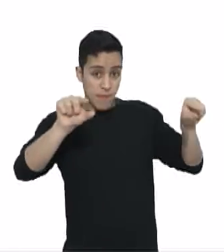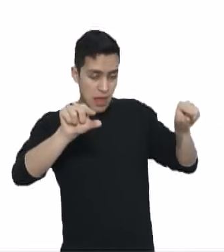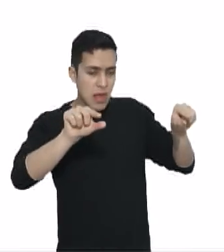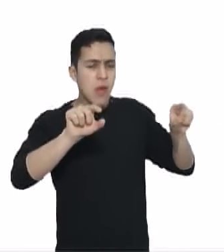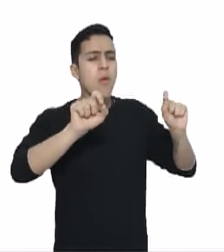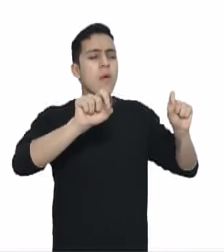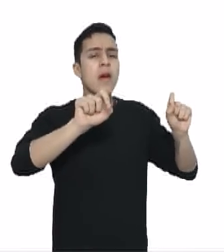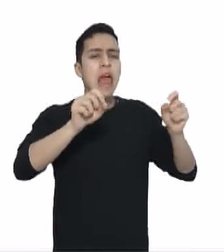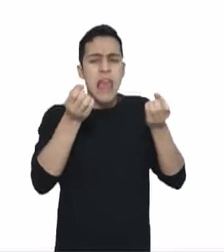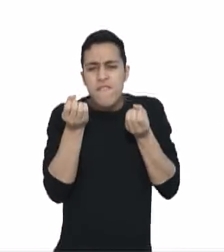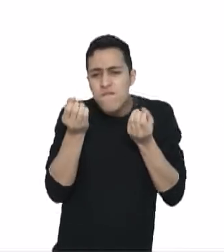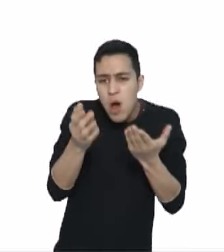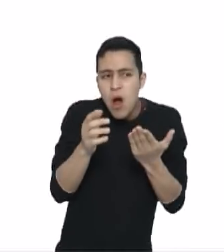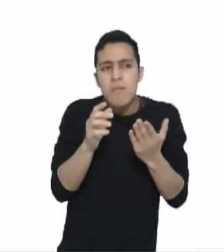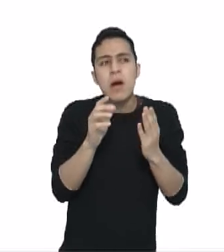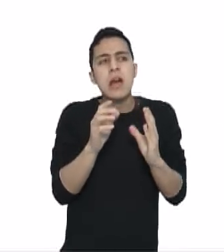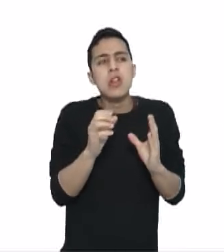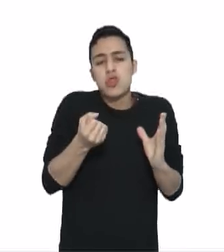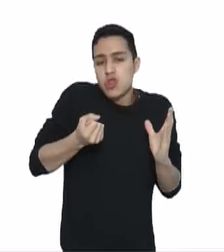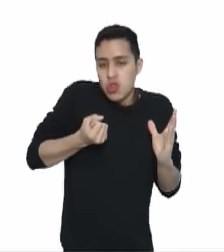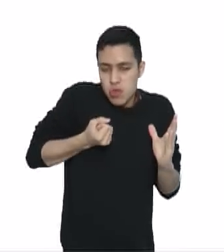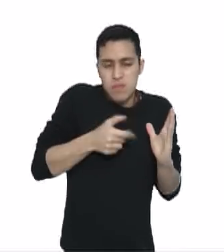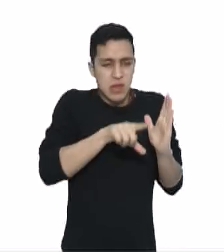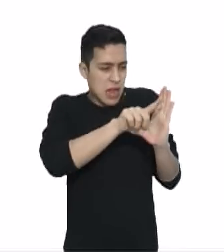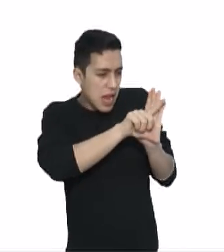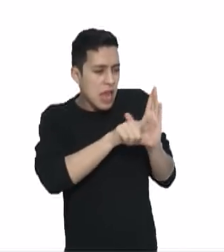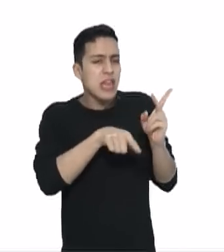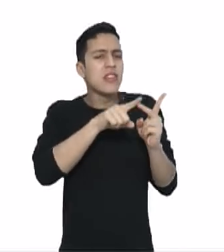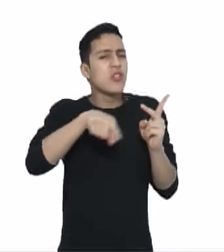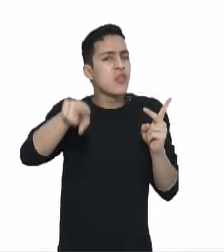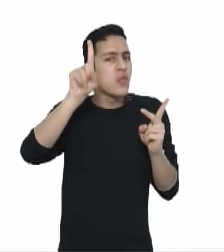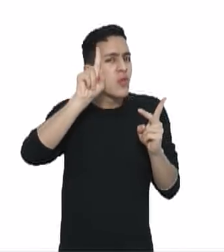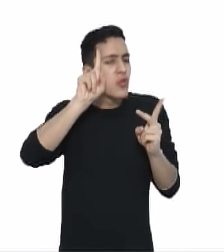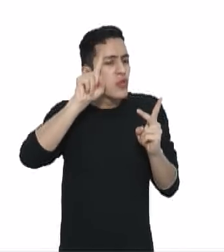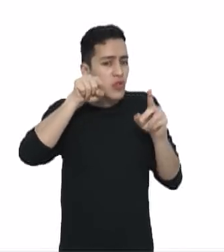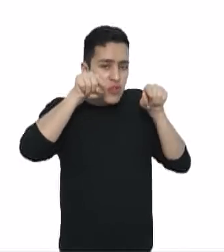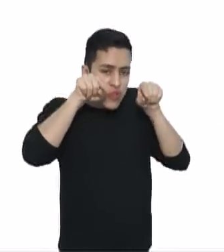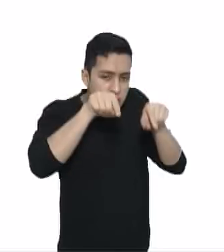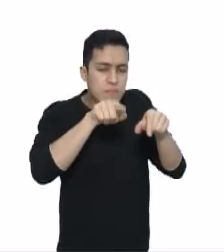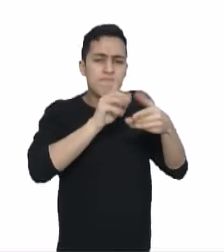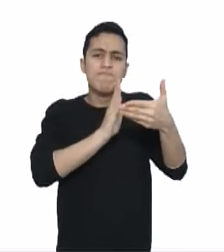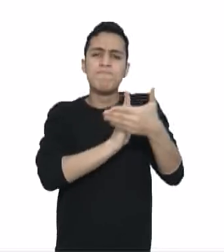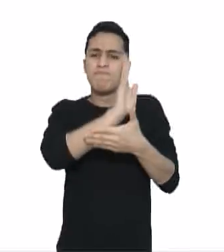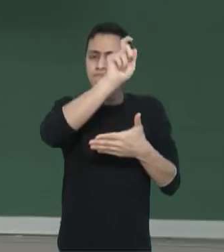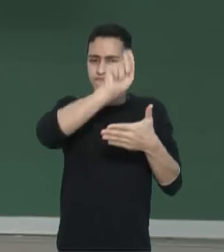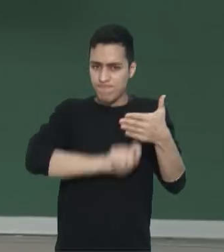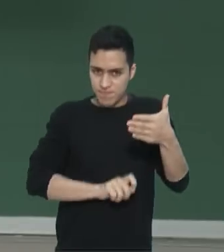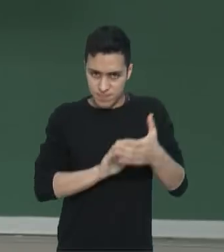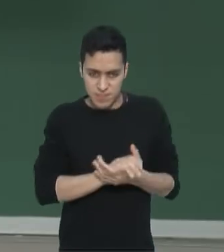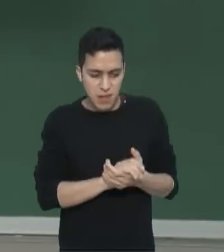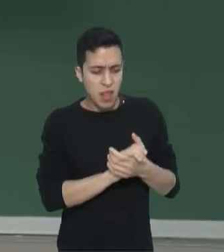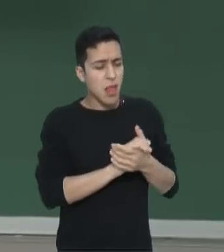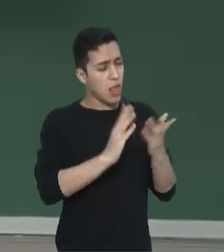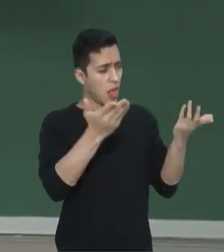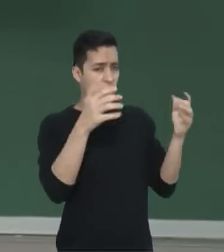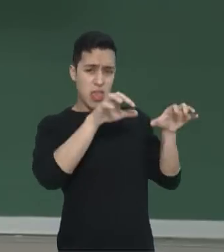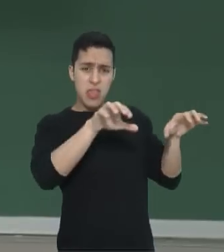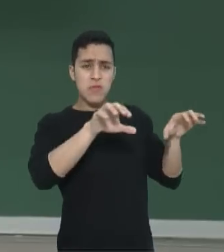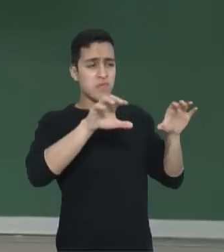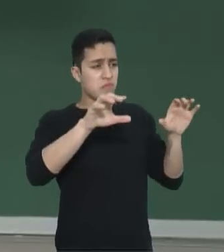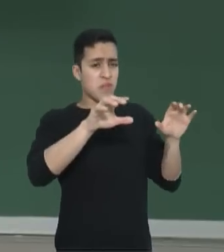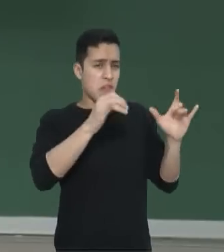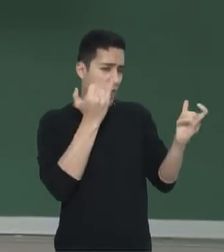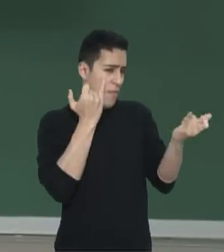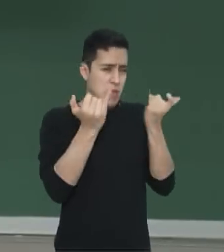o número de identificação da lei e a data em que foi sancionada. Isso mesmo, são essas informações básicas